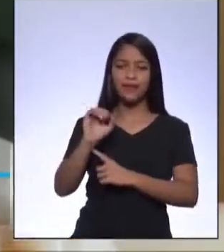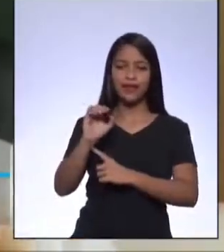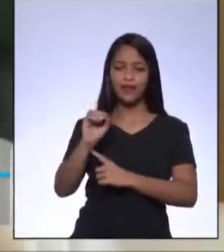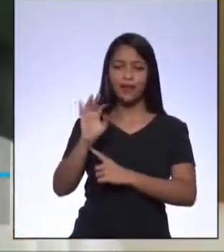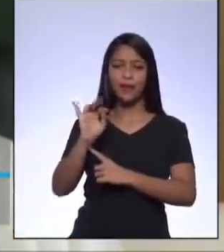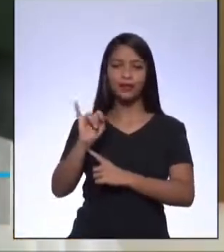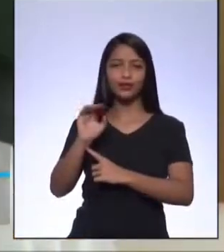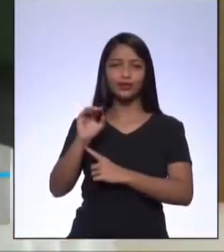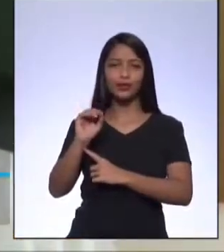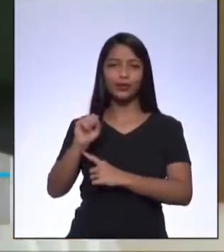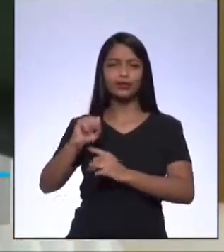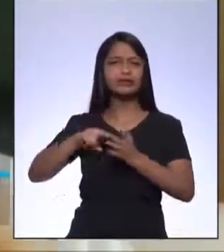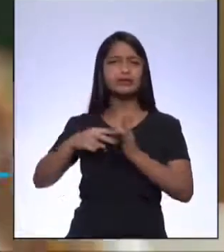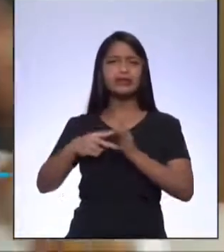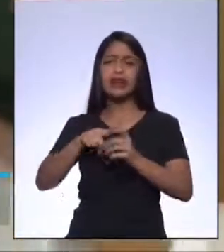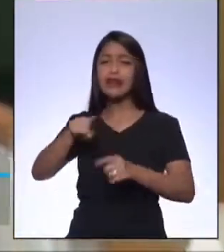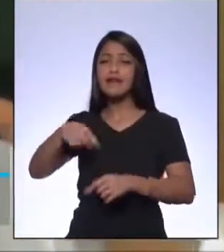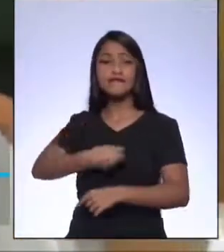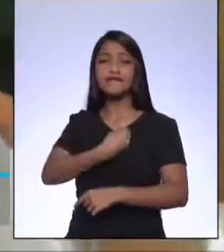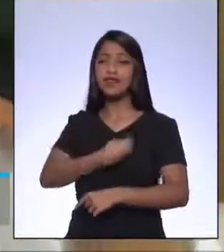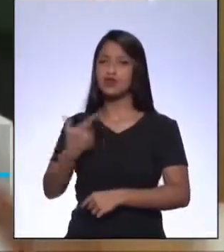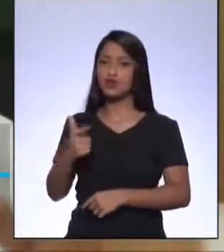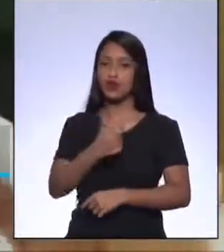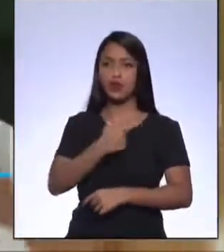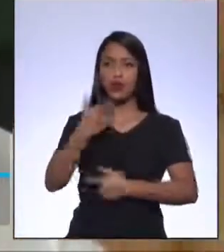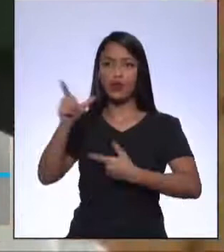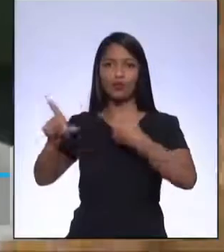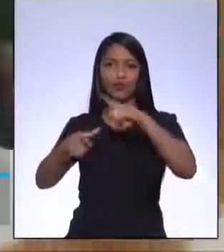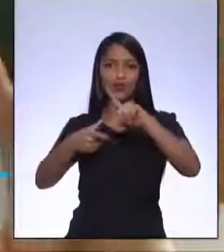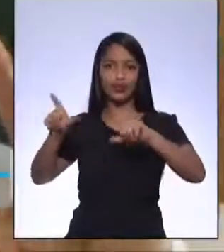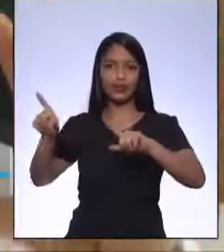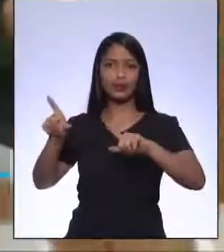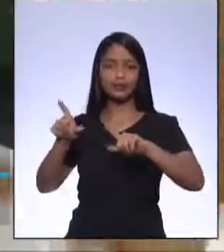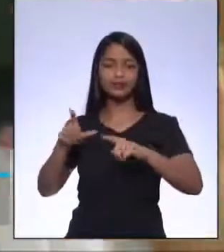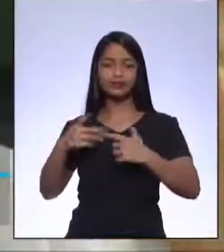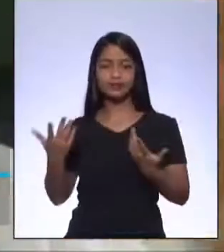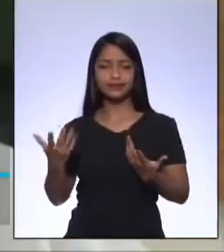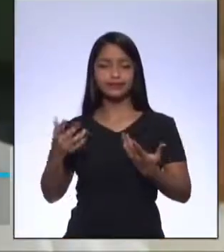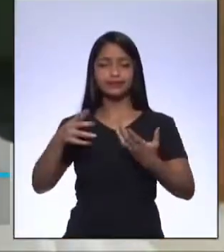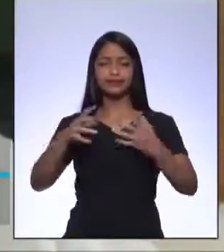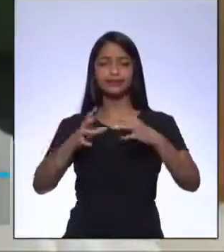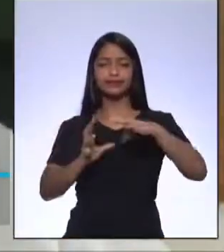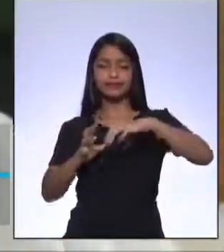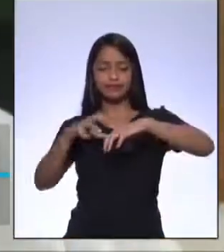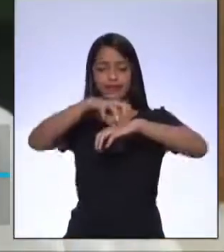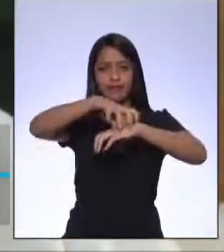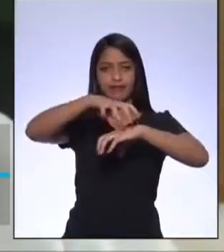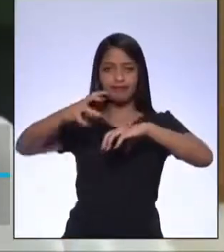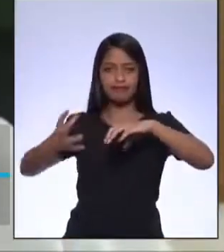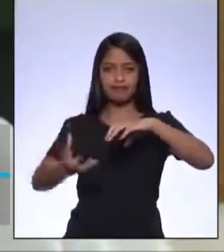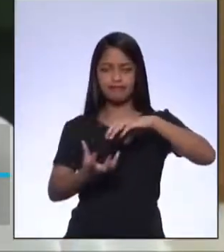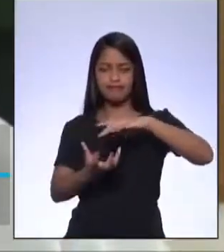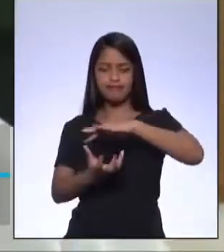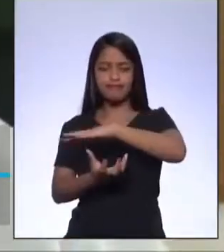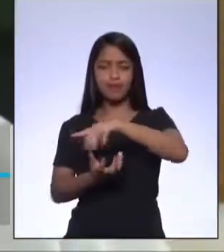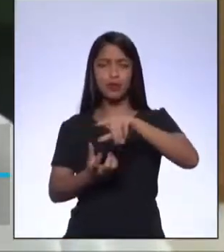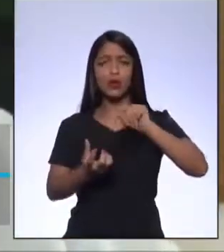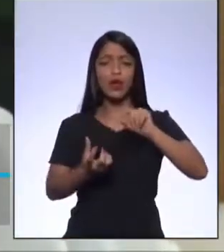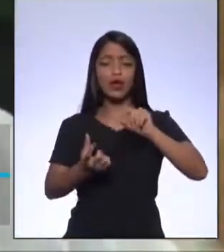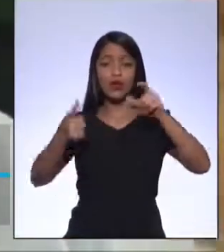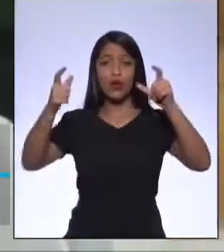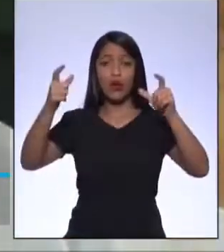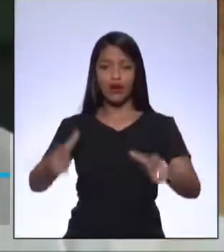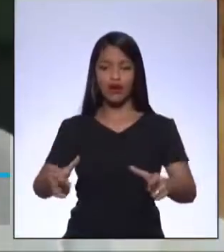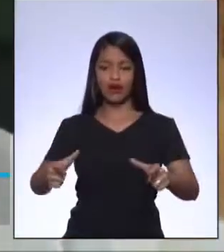tá bom? Então, quando eu falo de ecossistema, eu estou analisando uma região, estou analisando uma